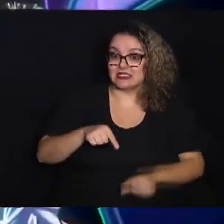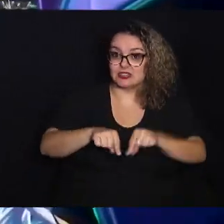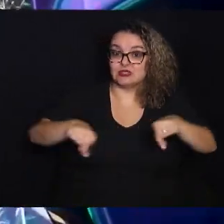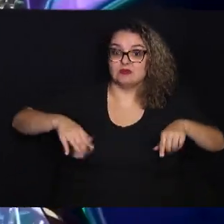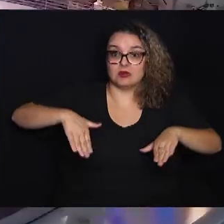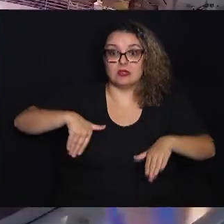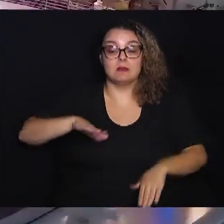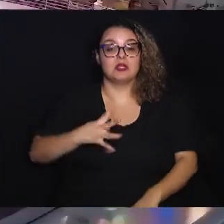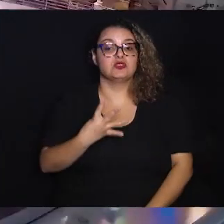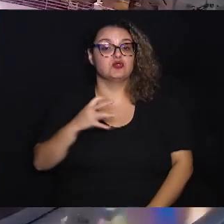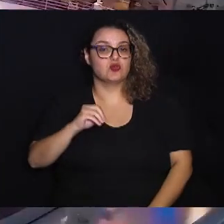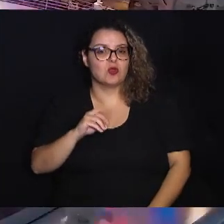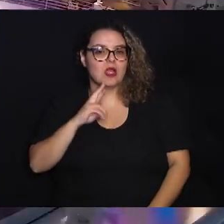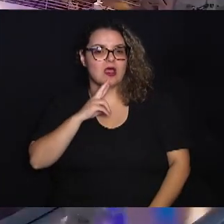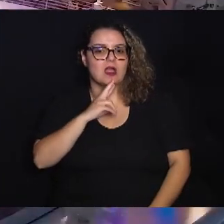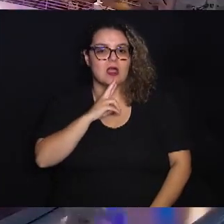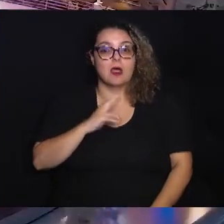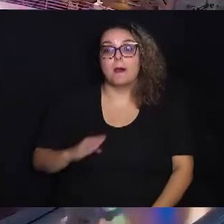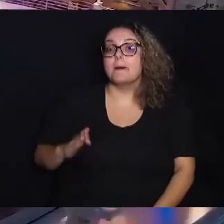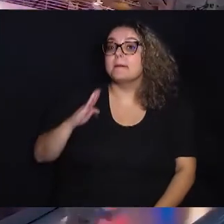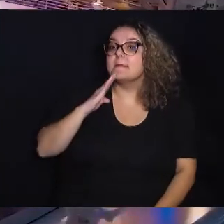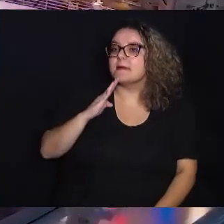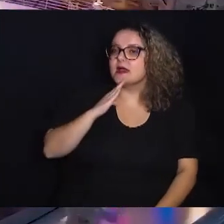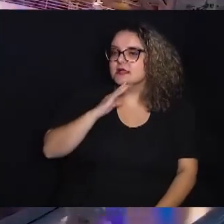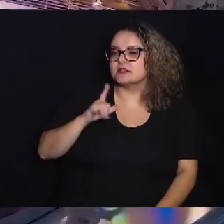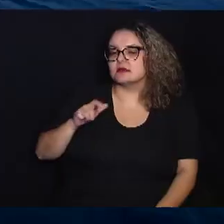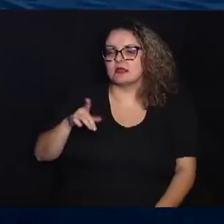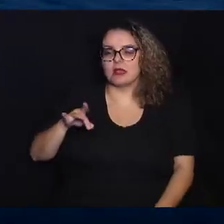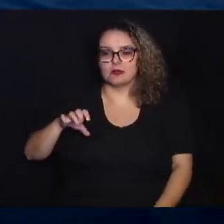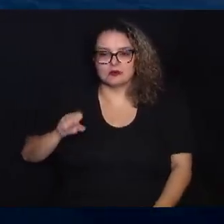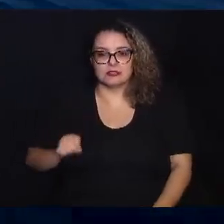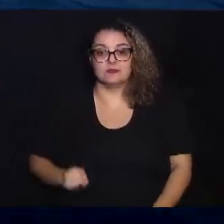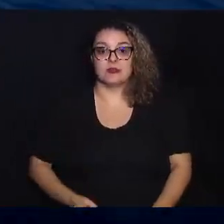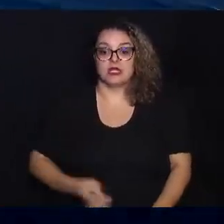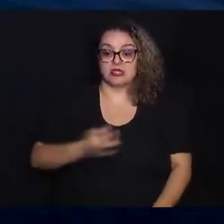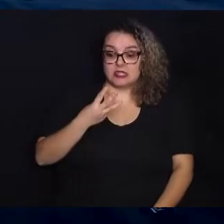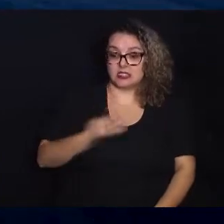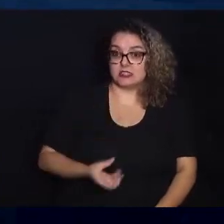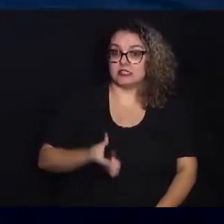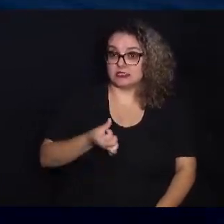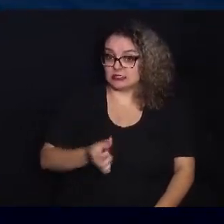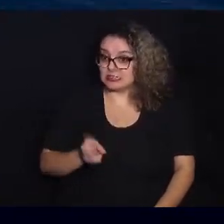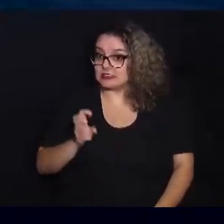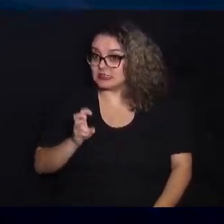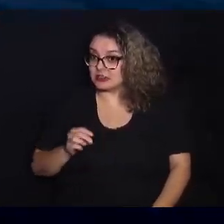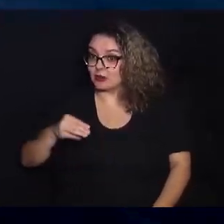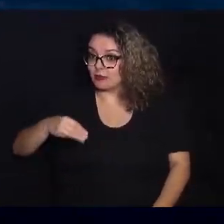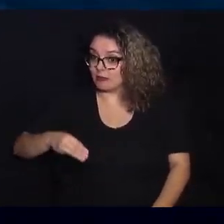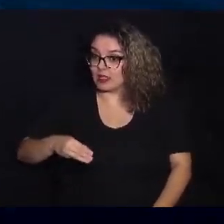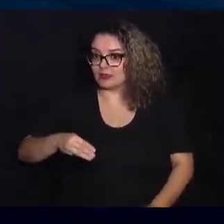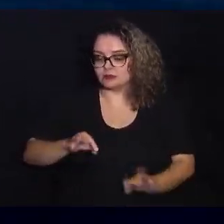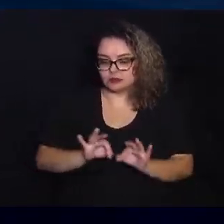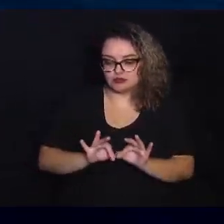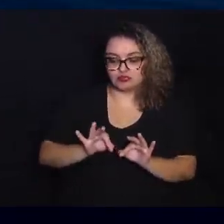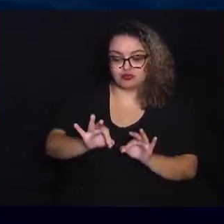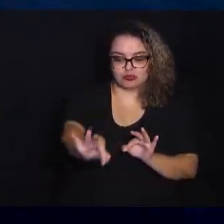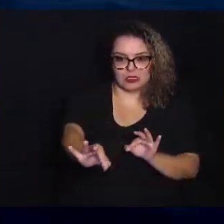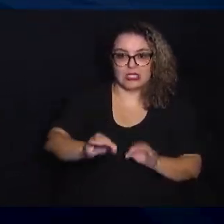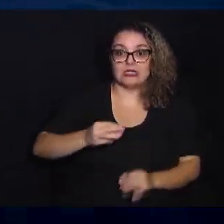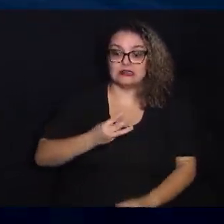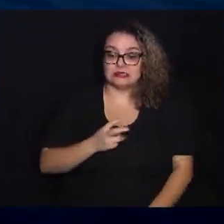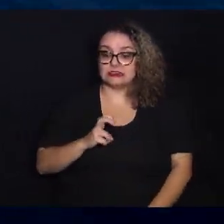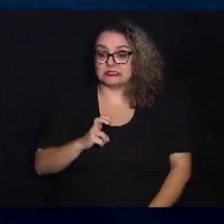piscinas e mais de 40 restaurantes, bares e lounges. O navio tem 365 metros de